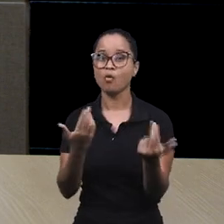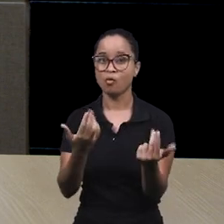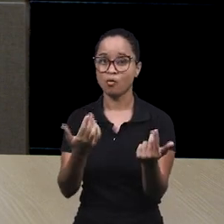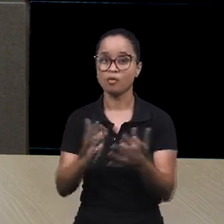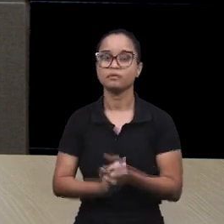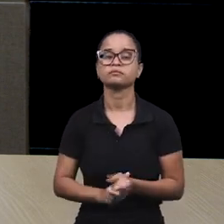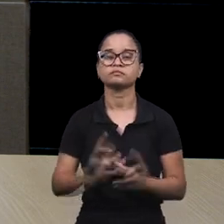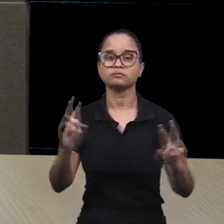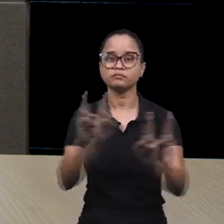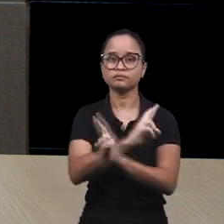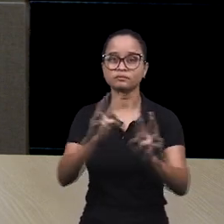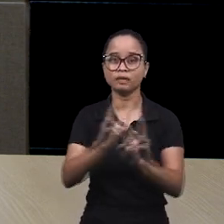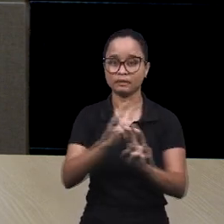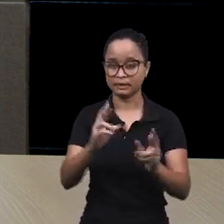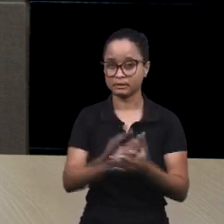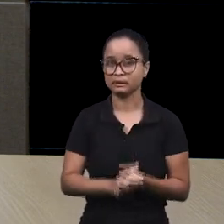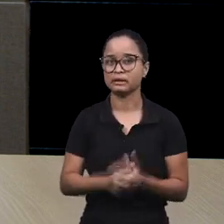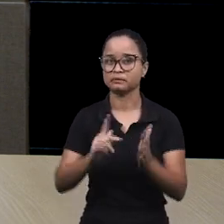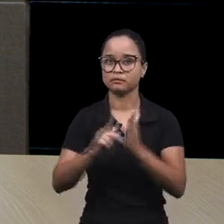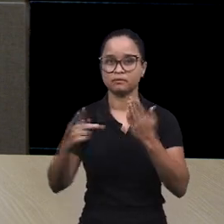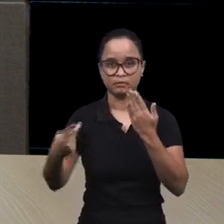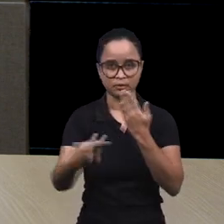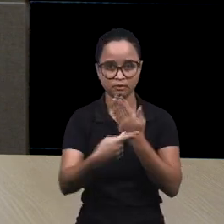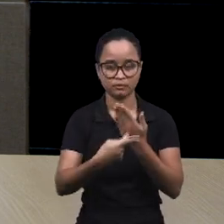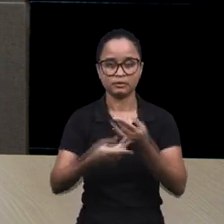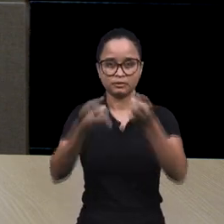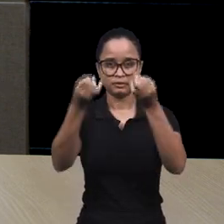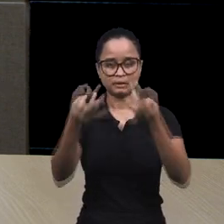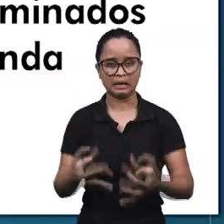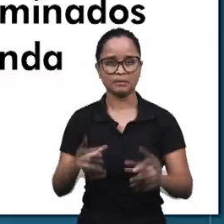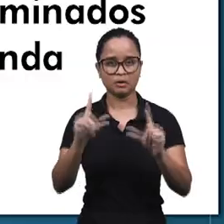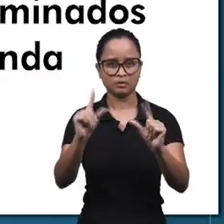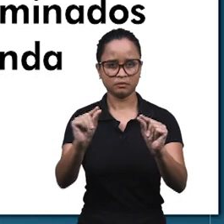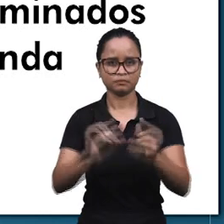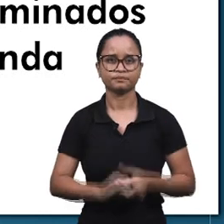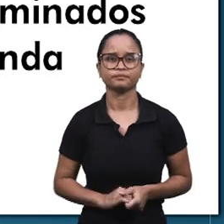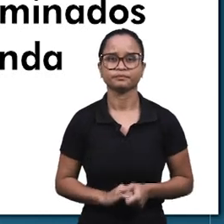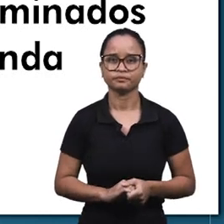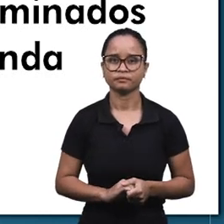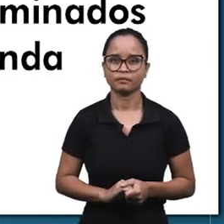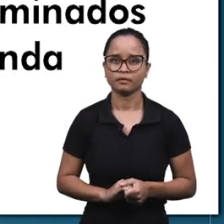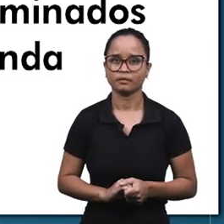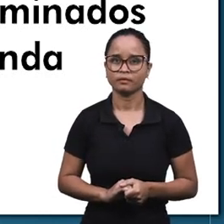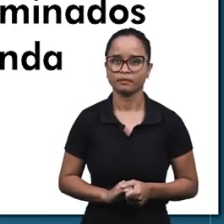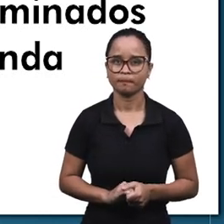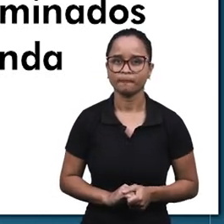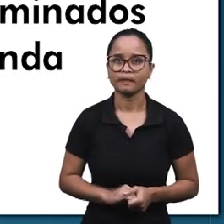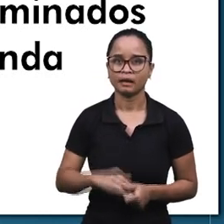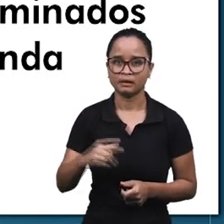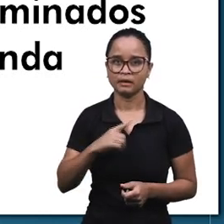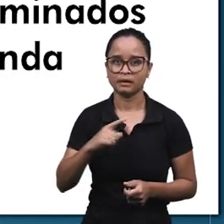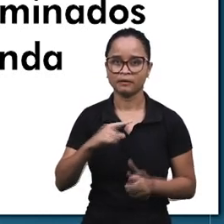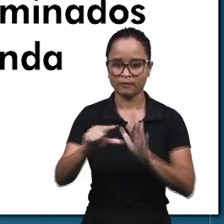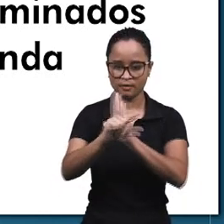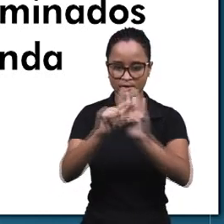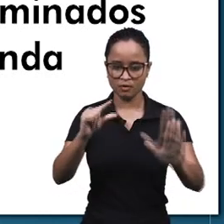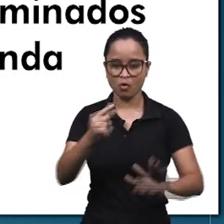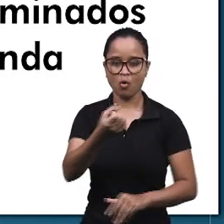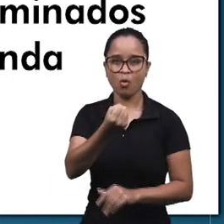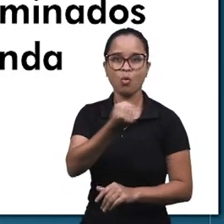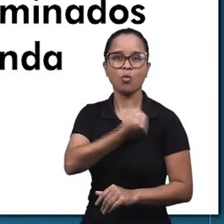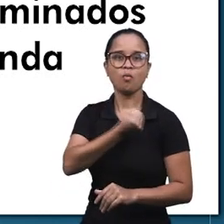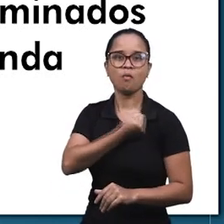relacionado às primeiras parábolas, ela diz assim: cite os números dos versículos